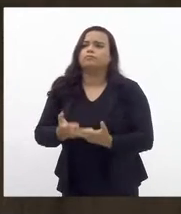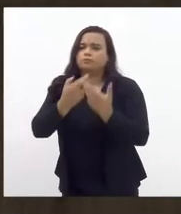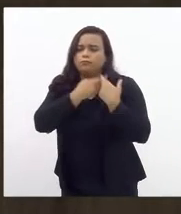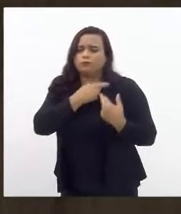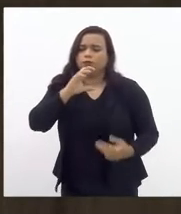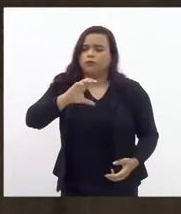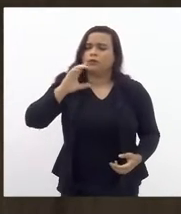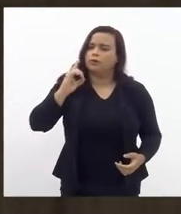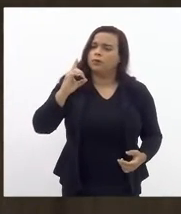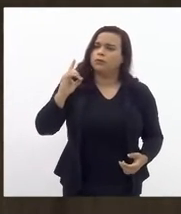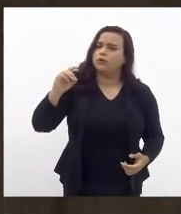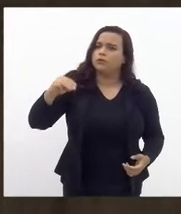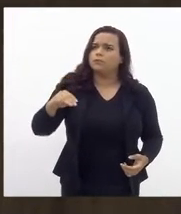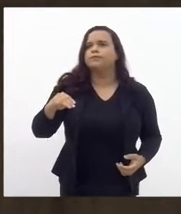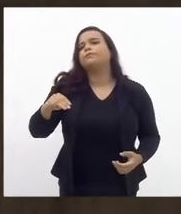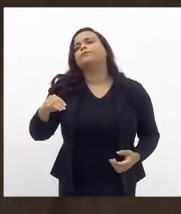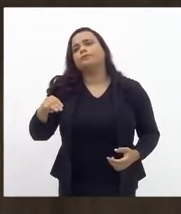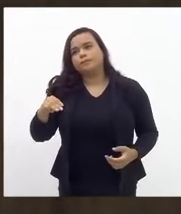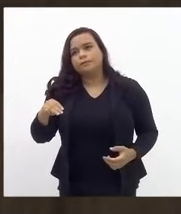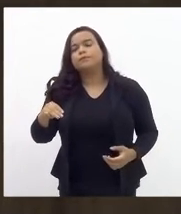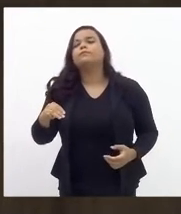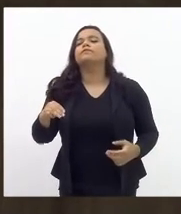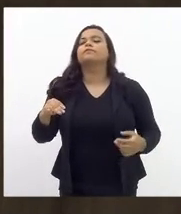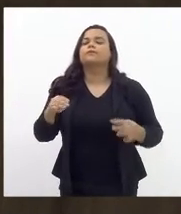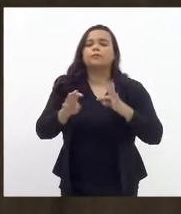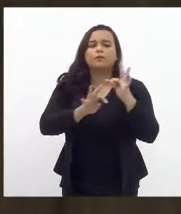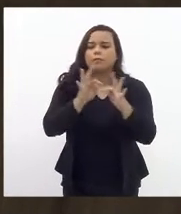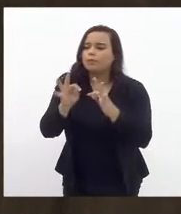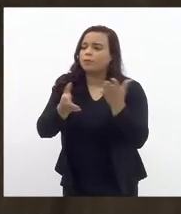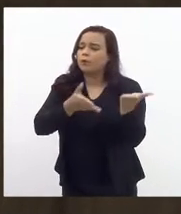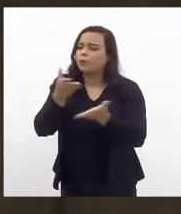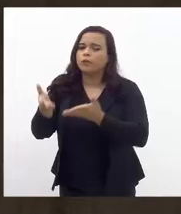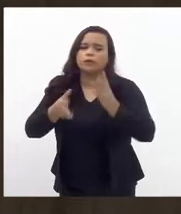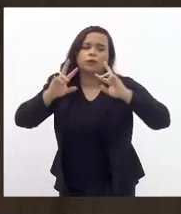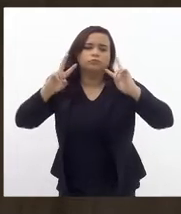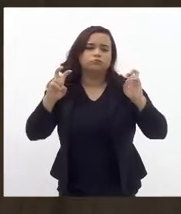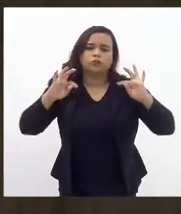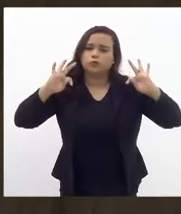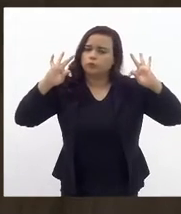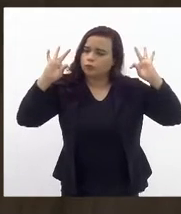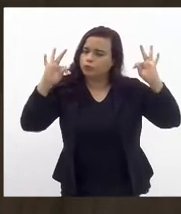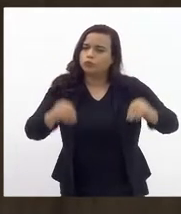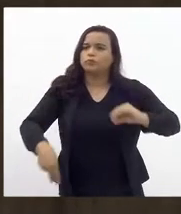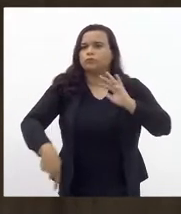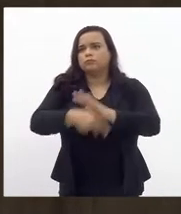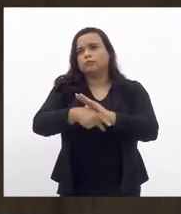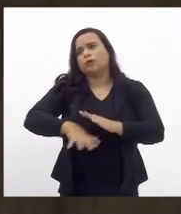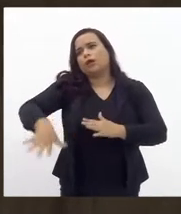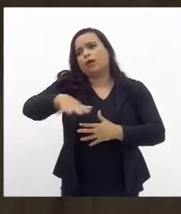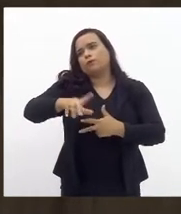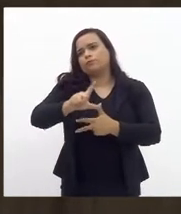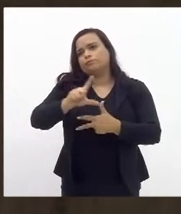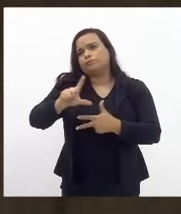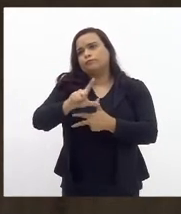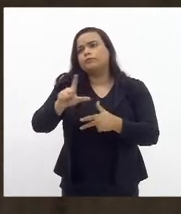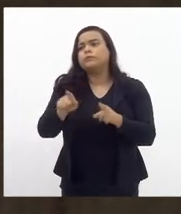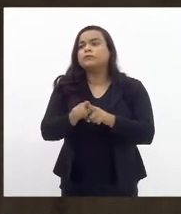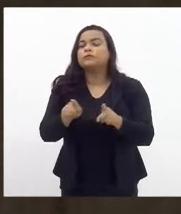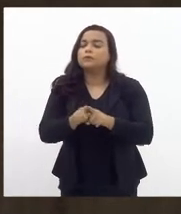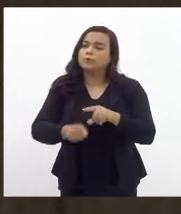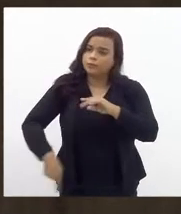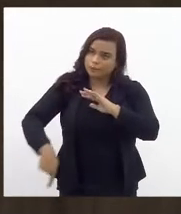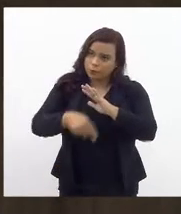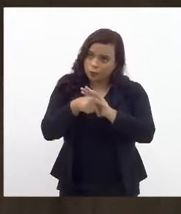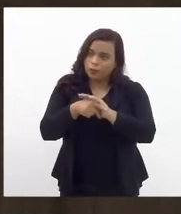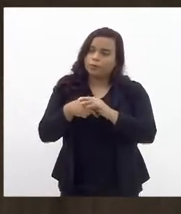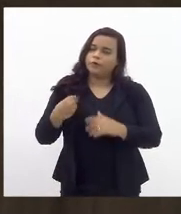CDDM, de tratar de todos os temas e proposições legislativas e pertinentes